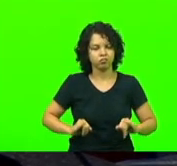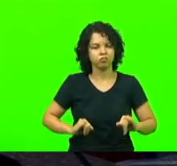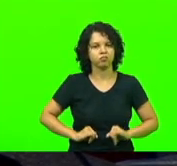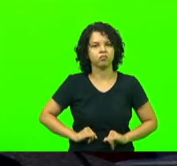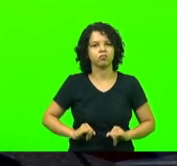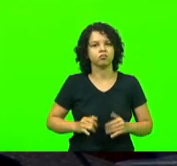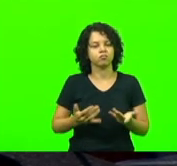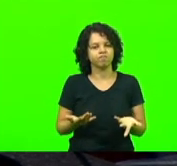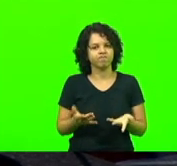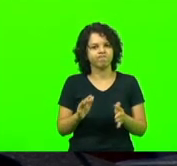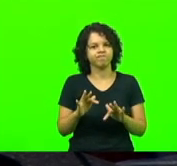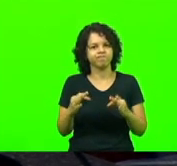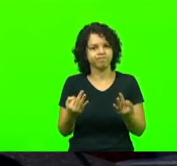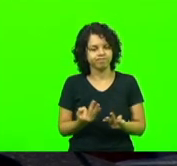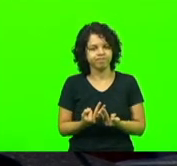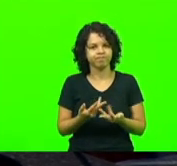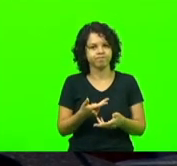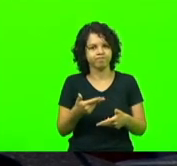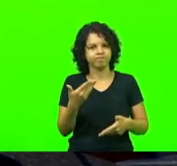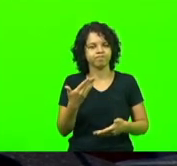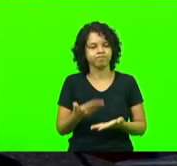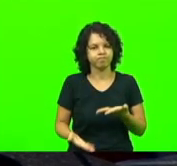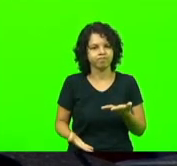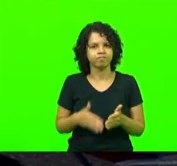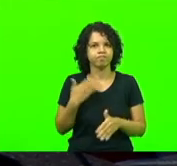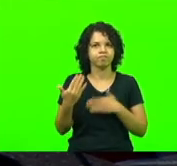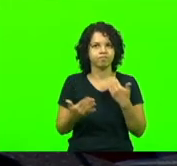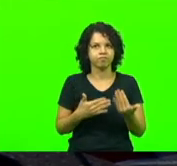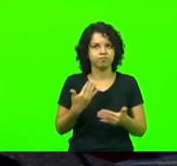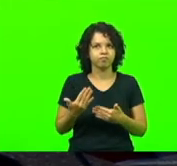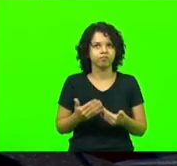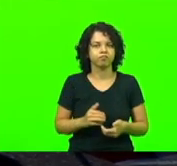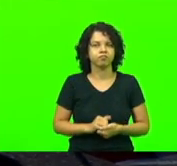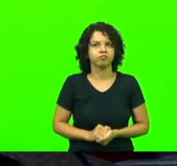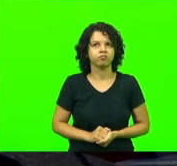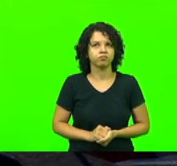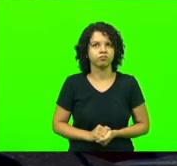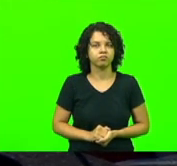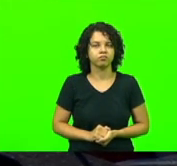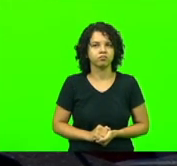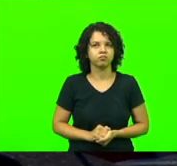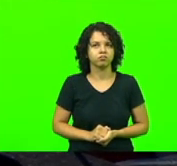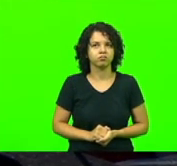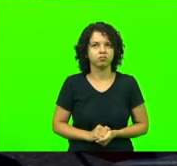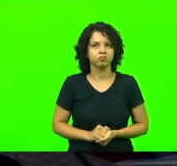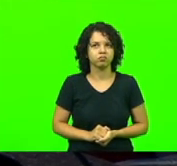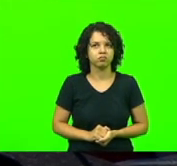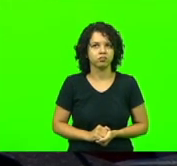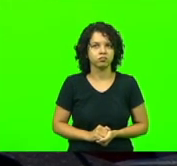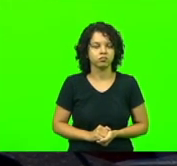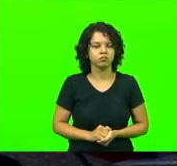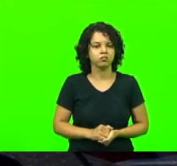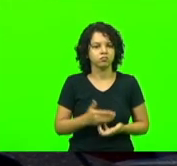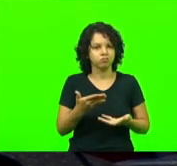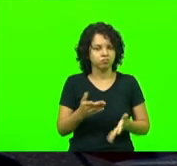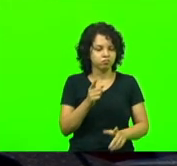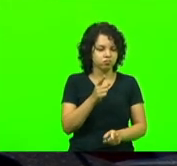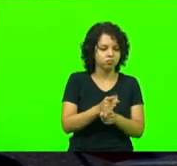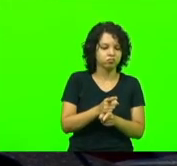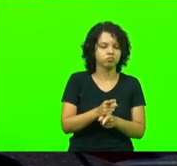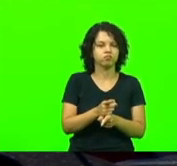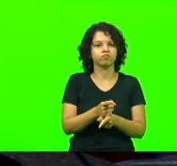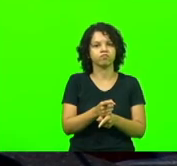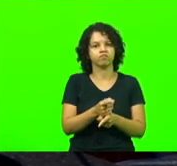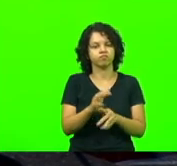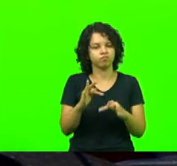os seus entes queridos, e sequer consegue o corpo da ente querido lá para fazer um sepultamento digno. É